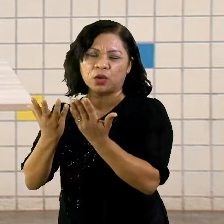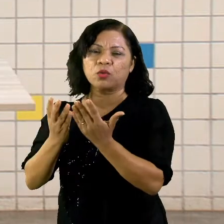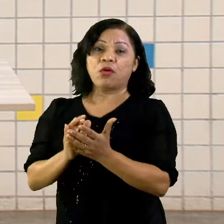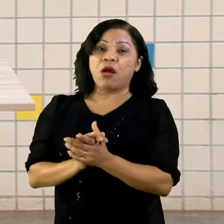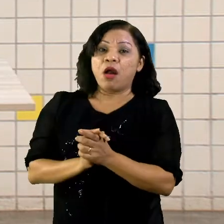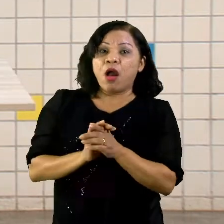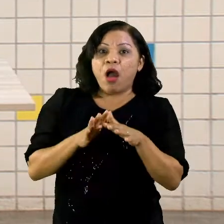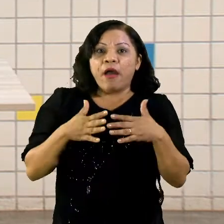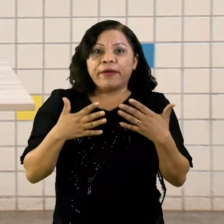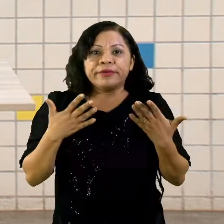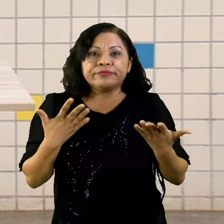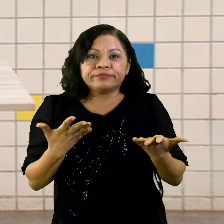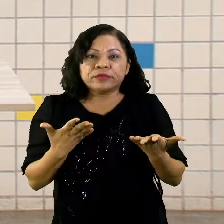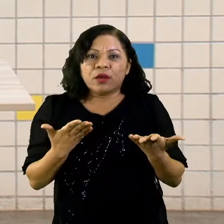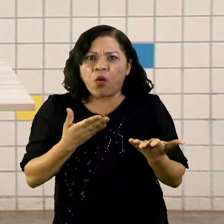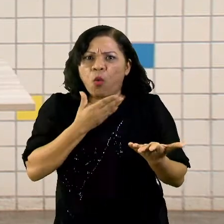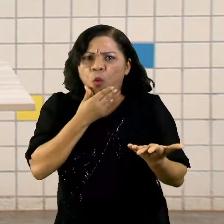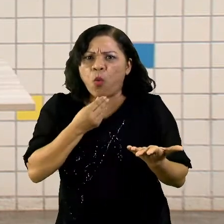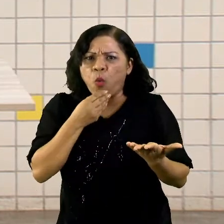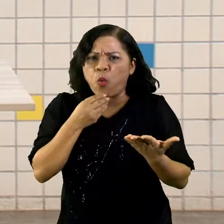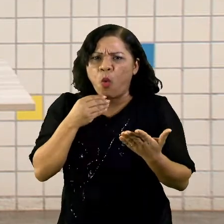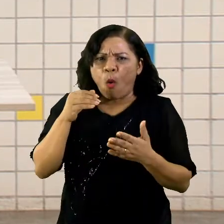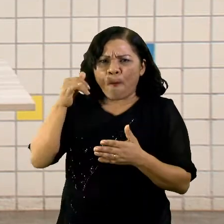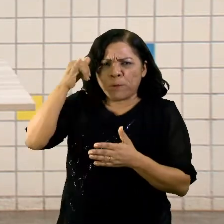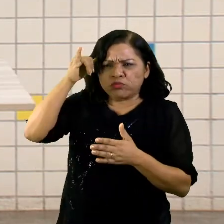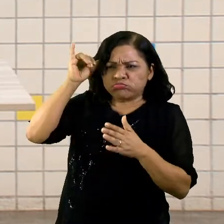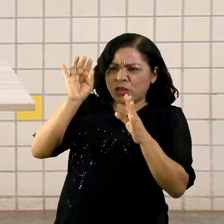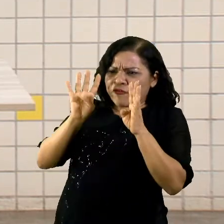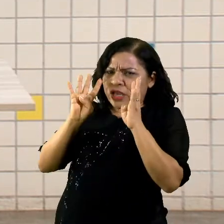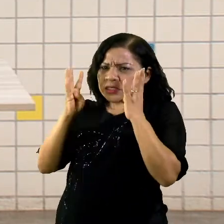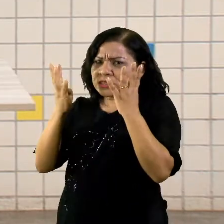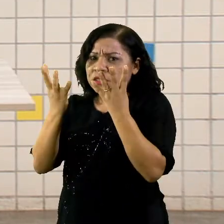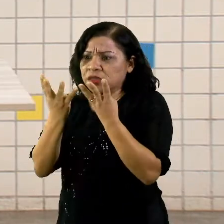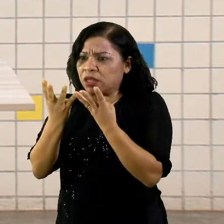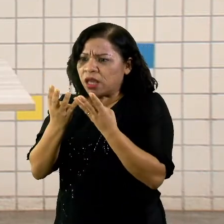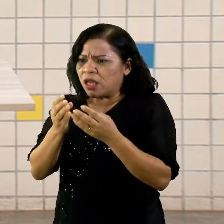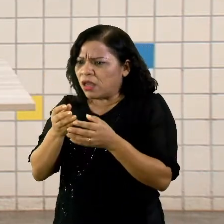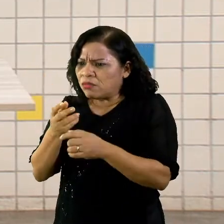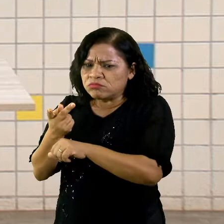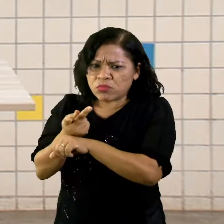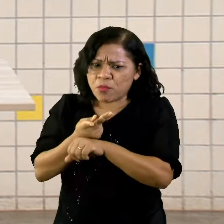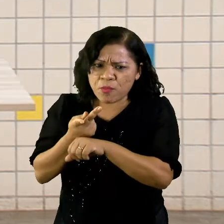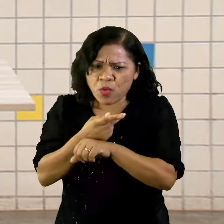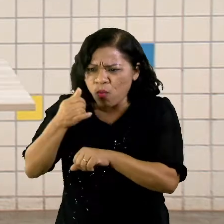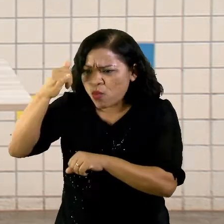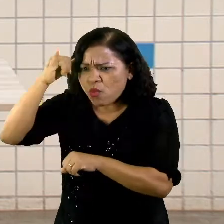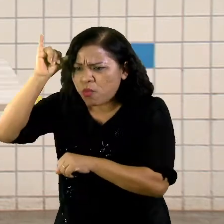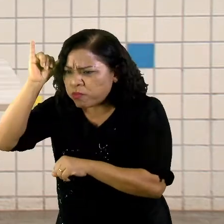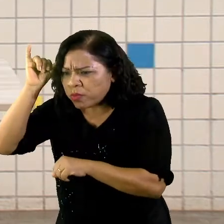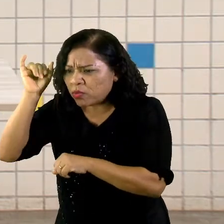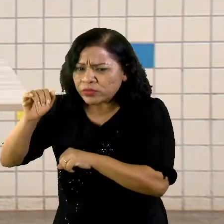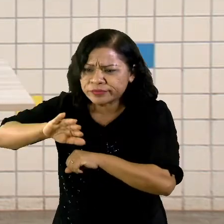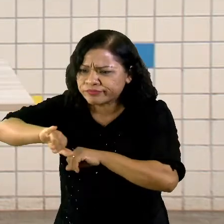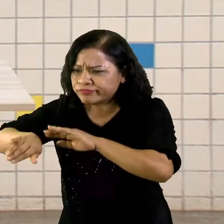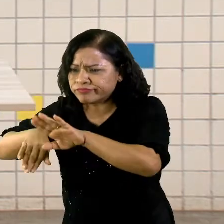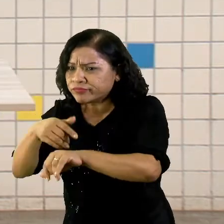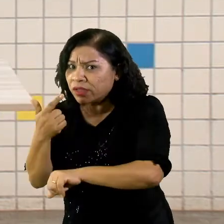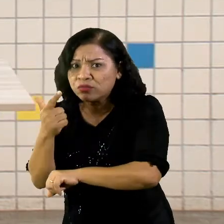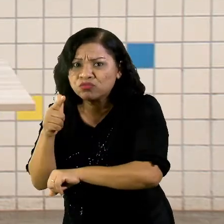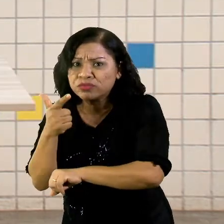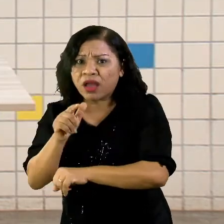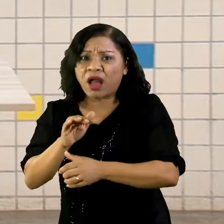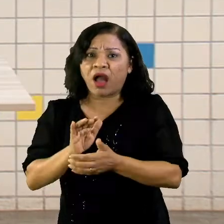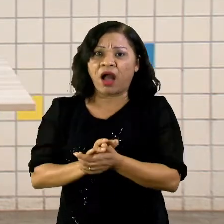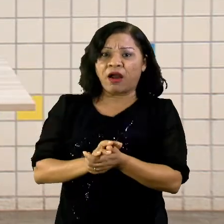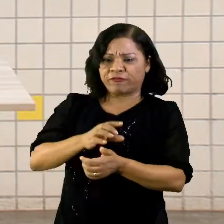o fazendeiro percebeu que o seu boi preferido não estava mais no pasto. Mandou chamar